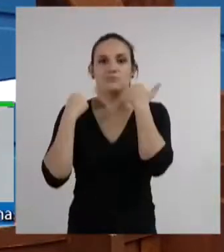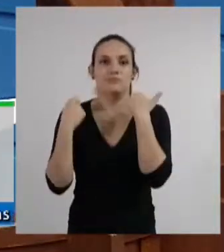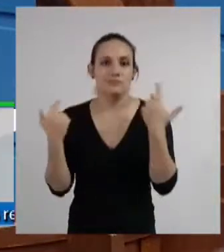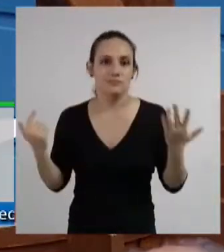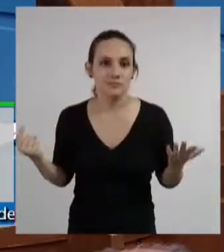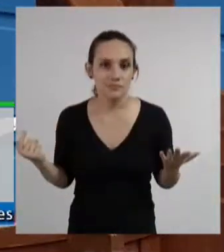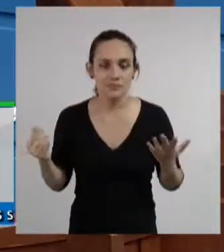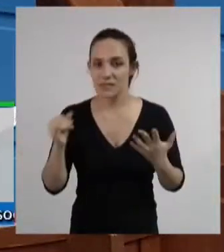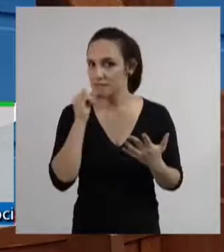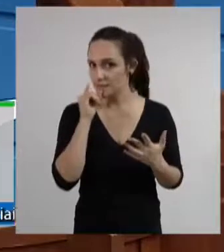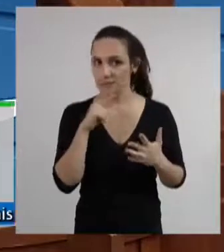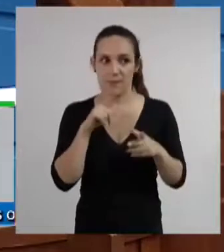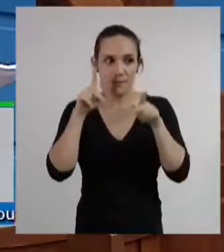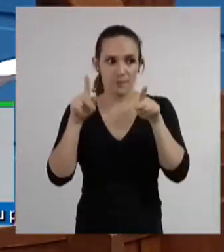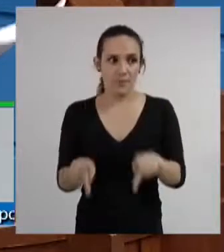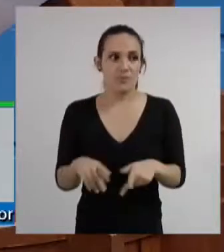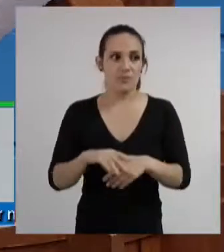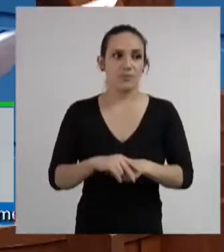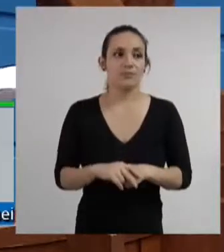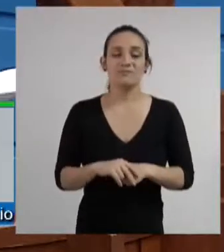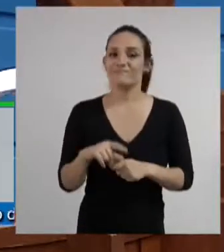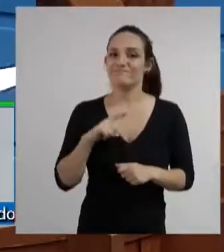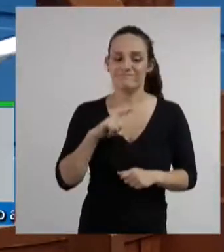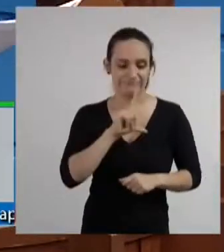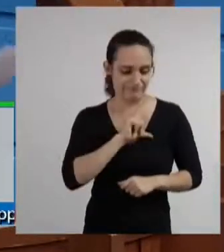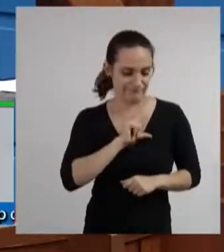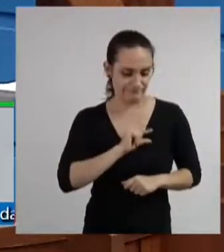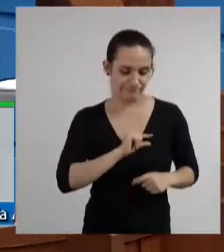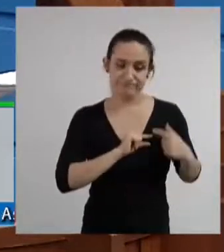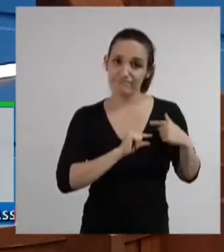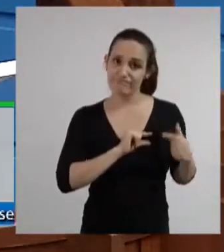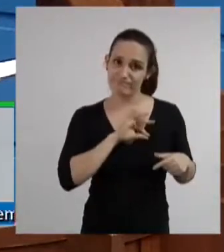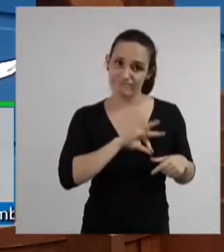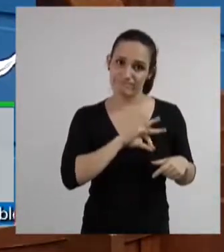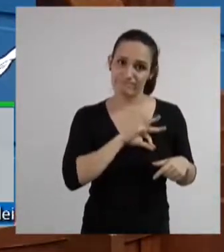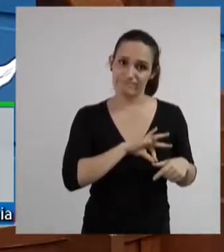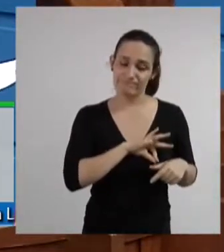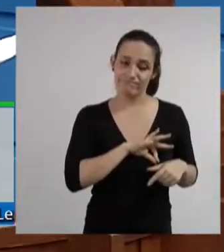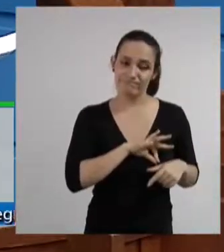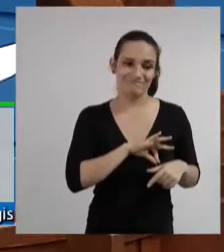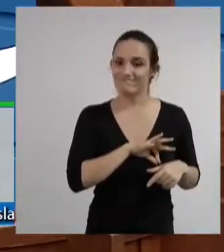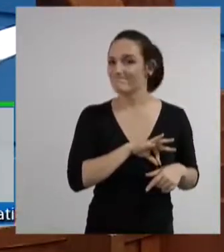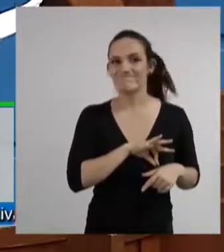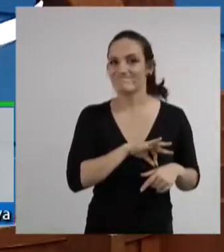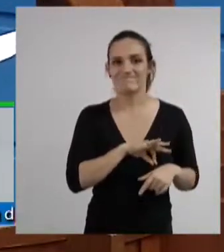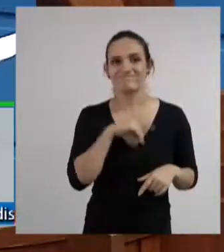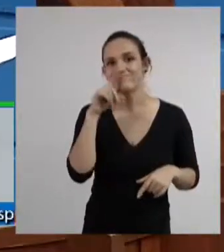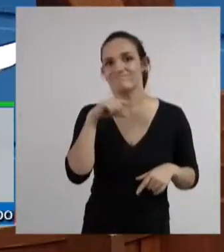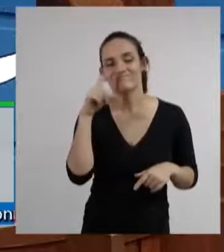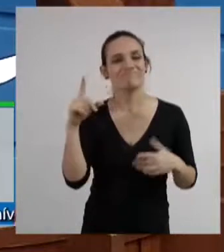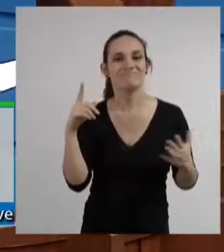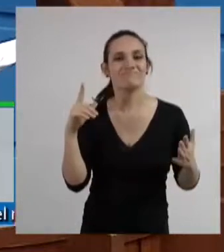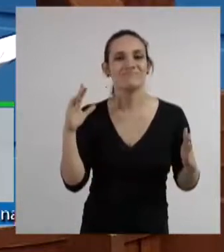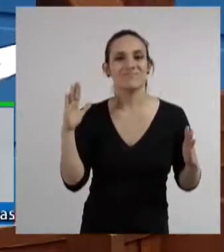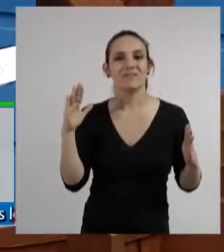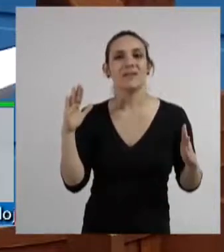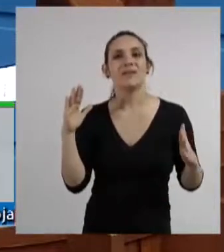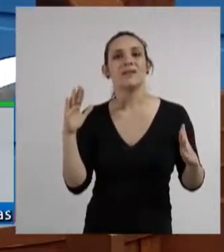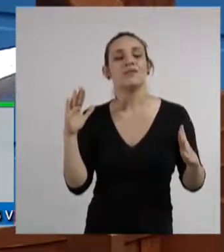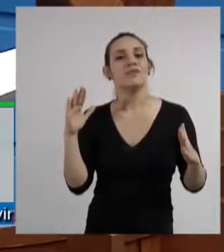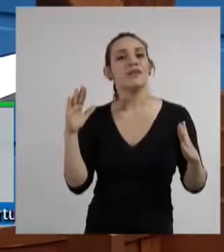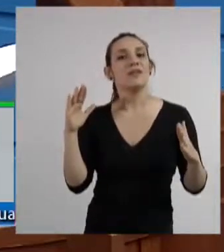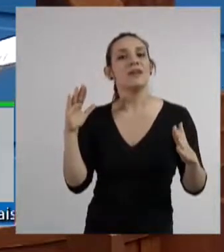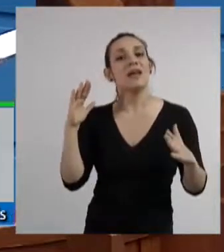Essas populações têm menos recursos e condições para enfrentar os efeitos